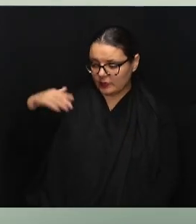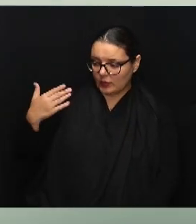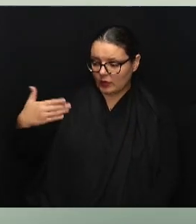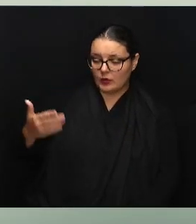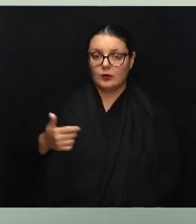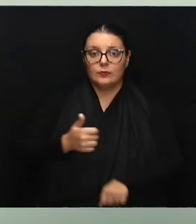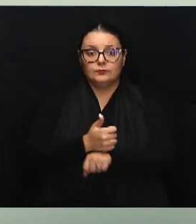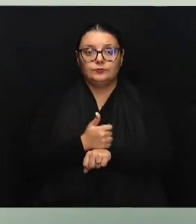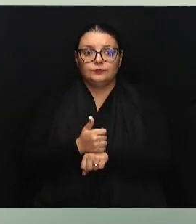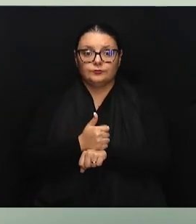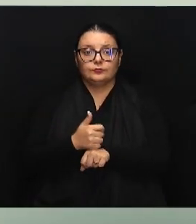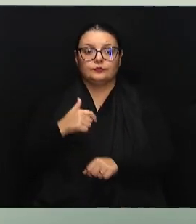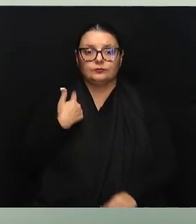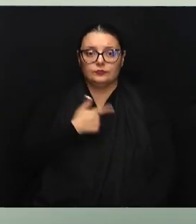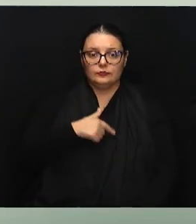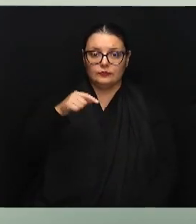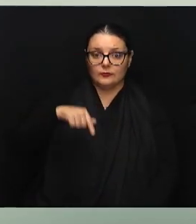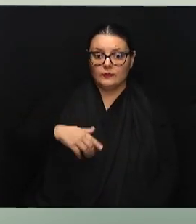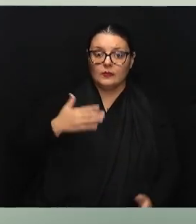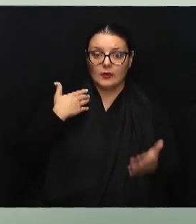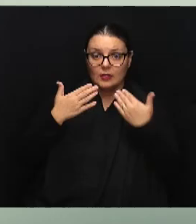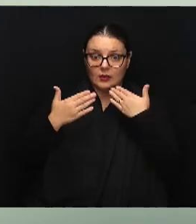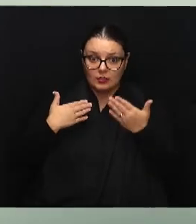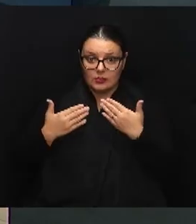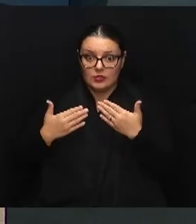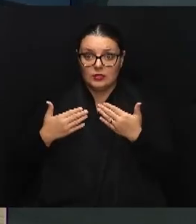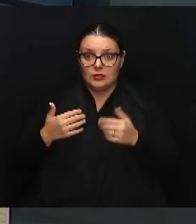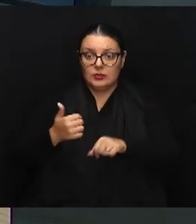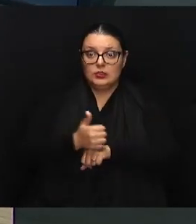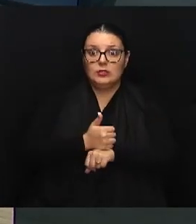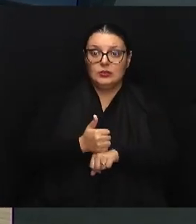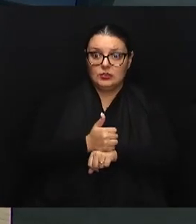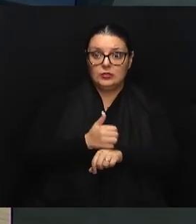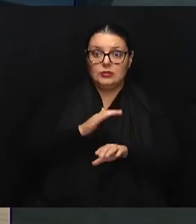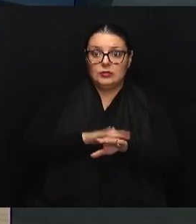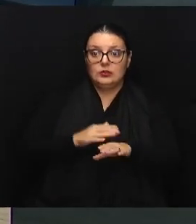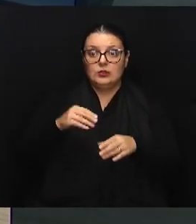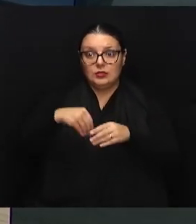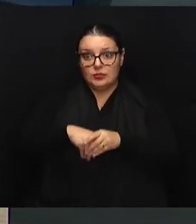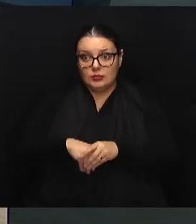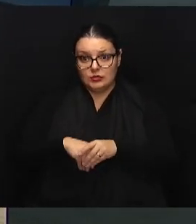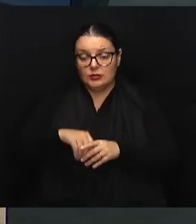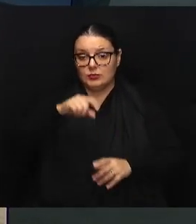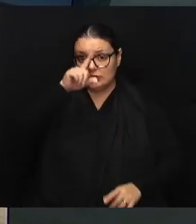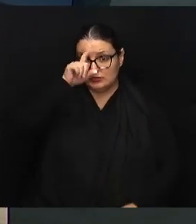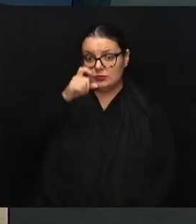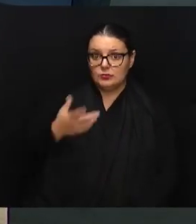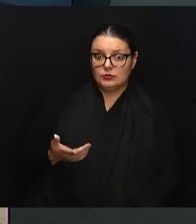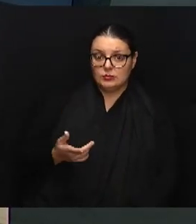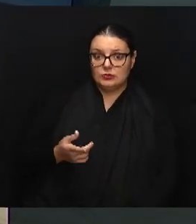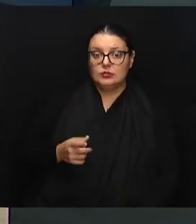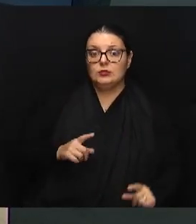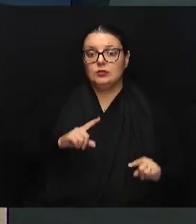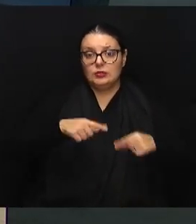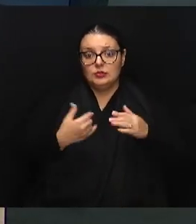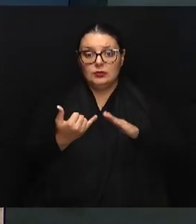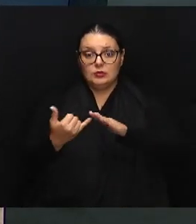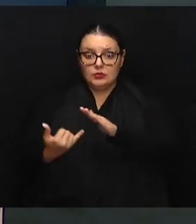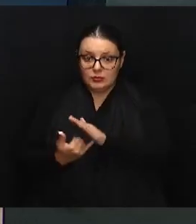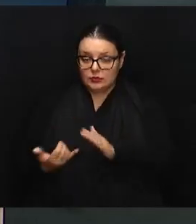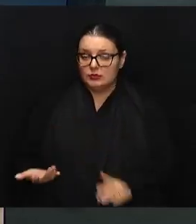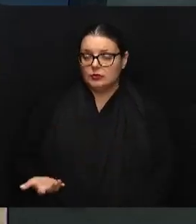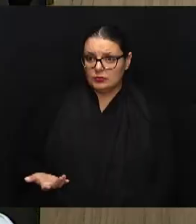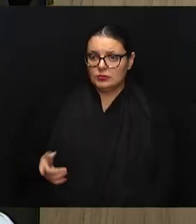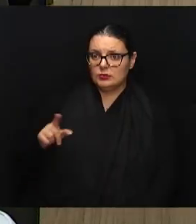do profissional, nós estamos aqui falando de um profissional que atua dentro de um hospital. Em outras